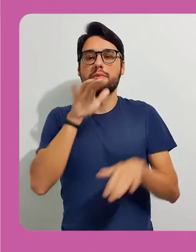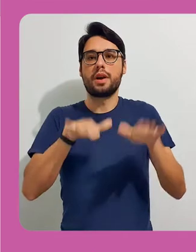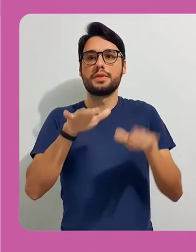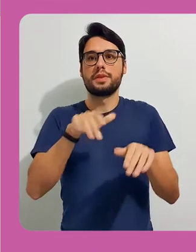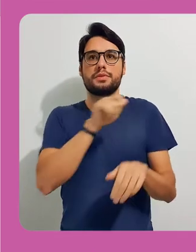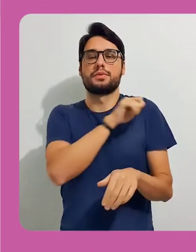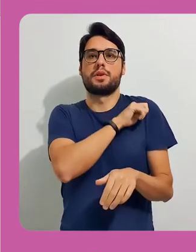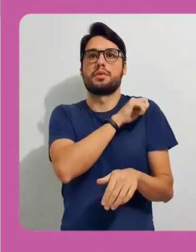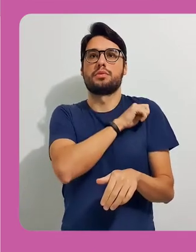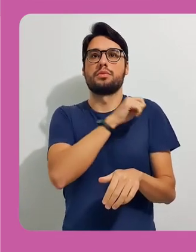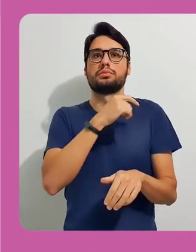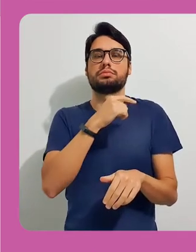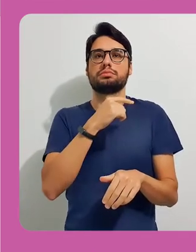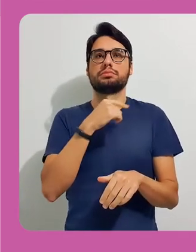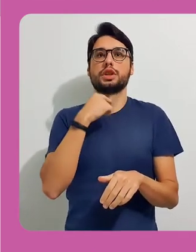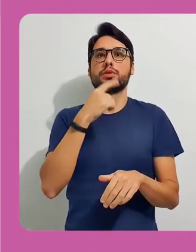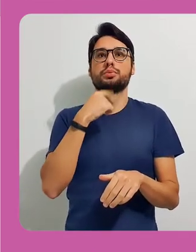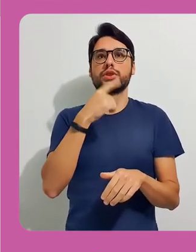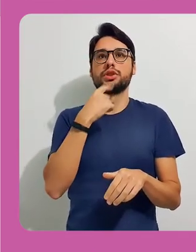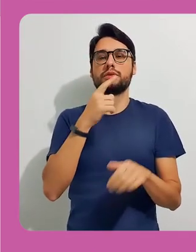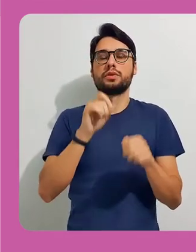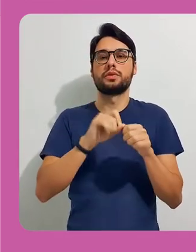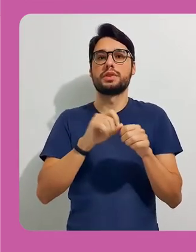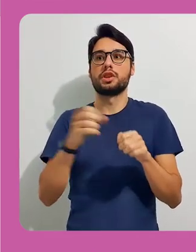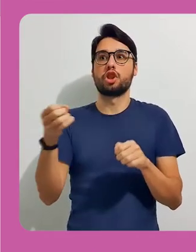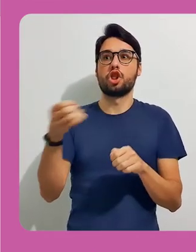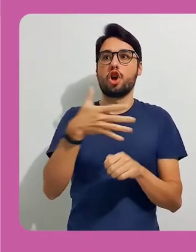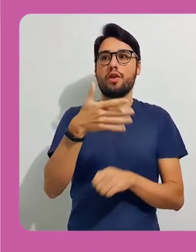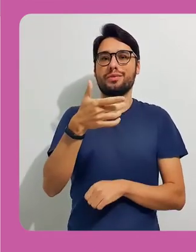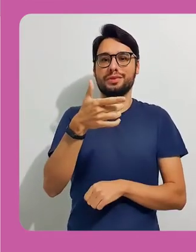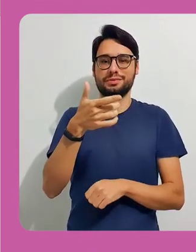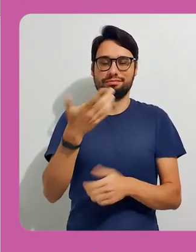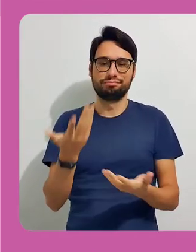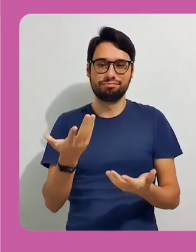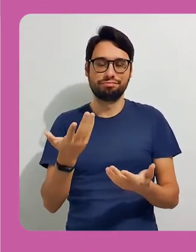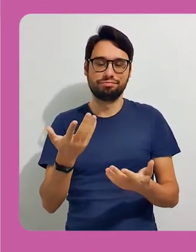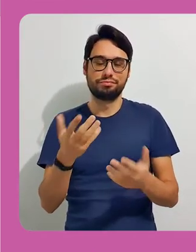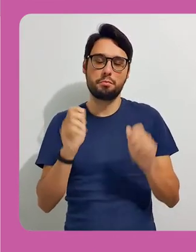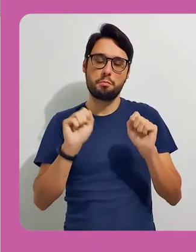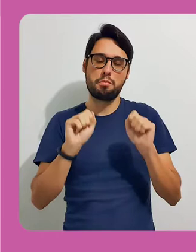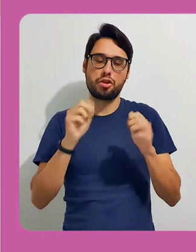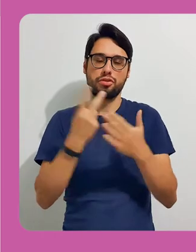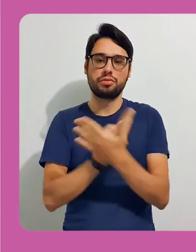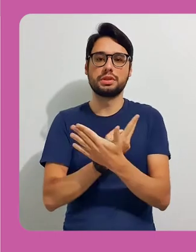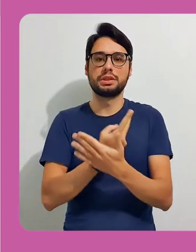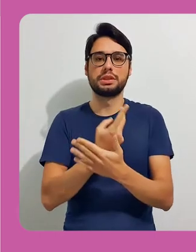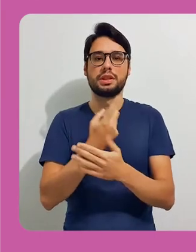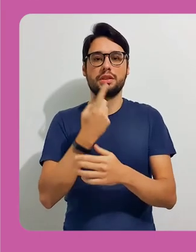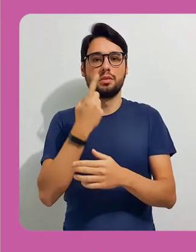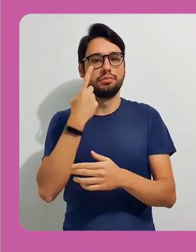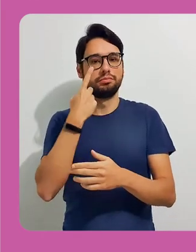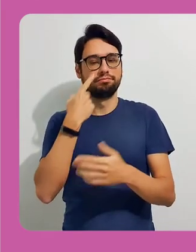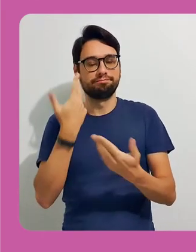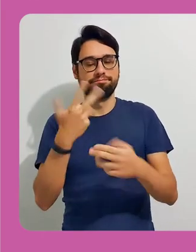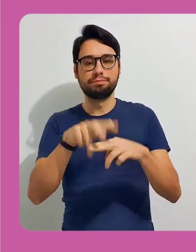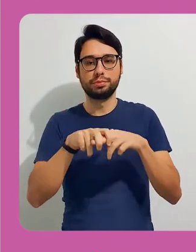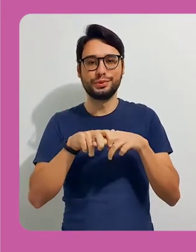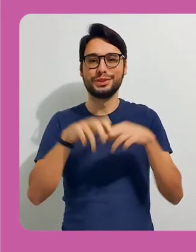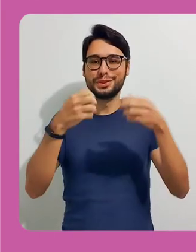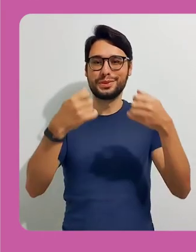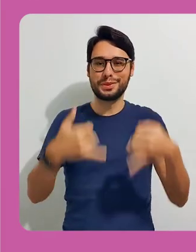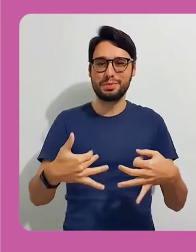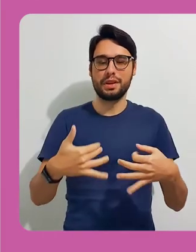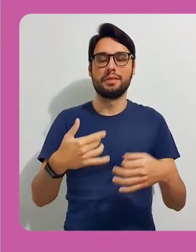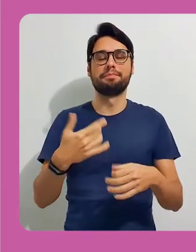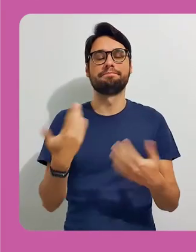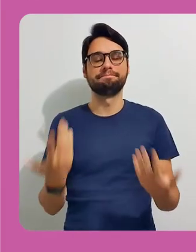por exemplo que o usuário envia uma nova versão daquela atividade não vou aqui então para o espaço né